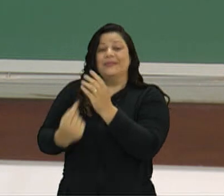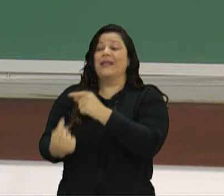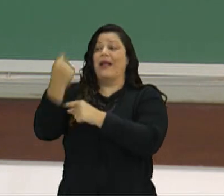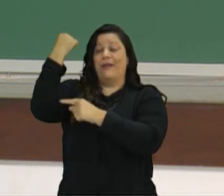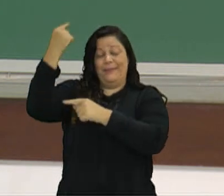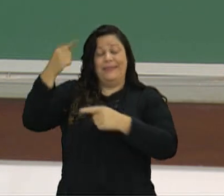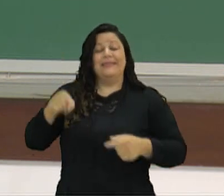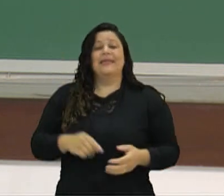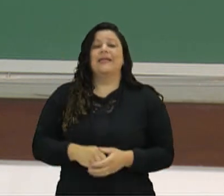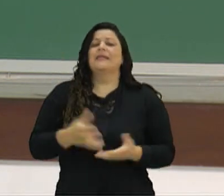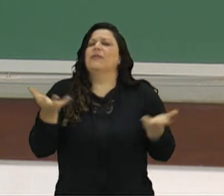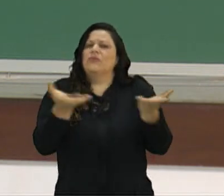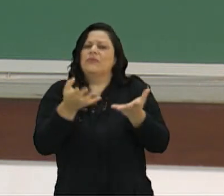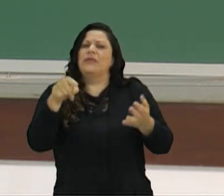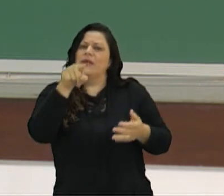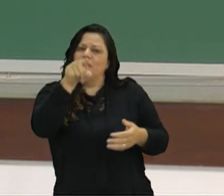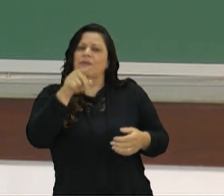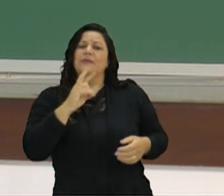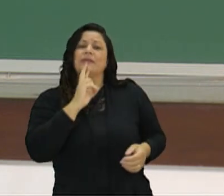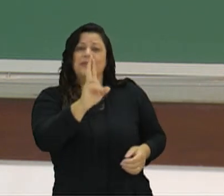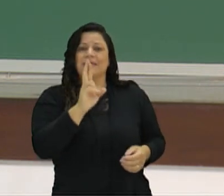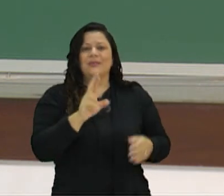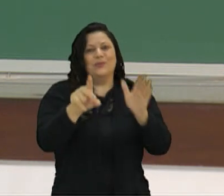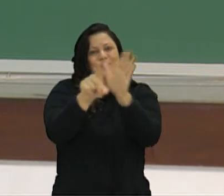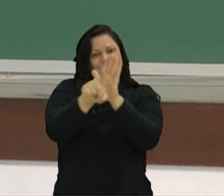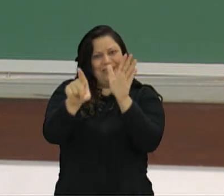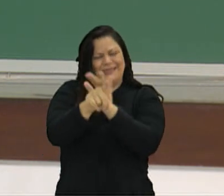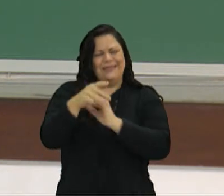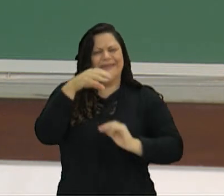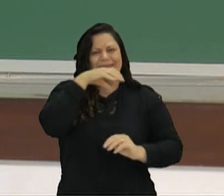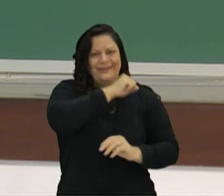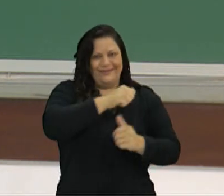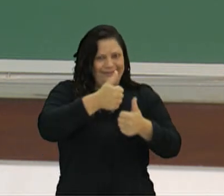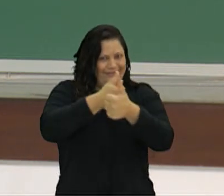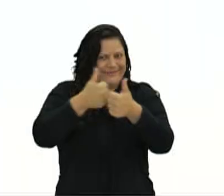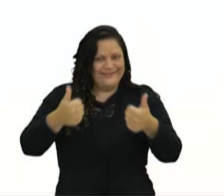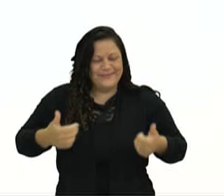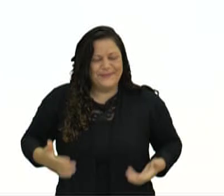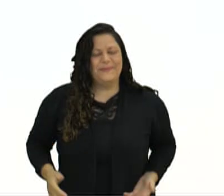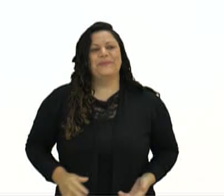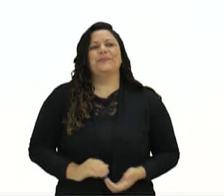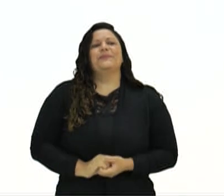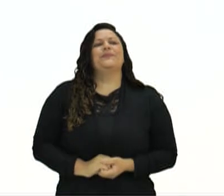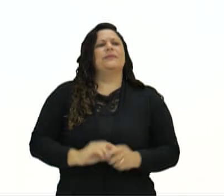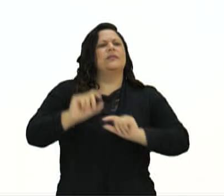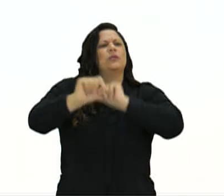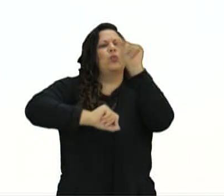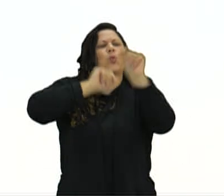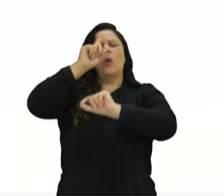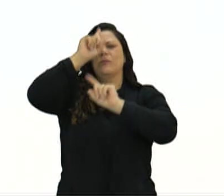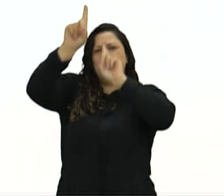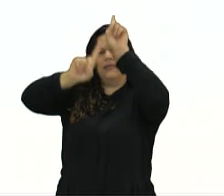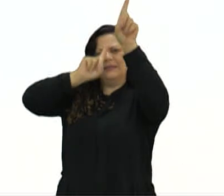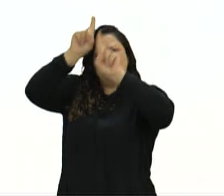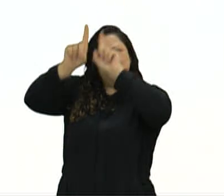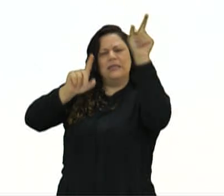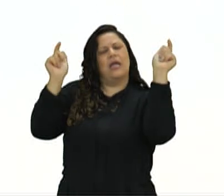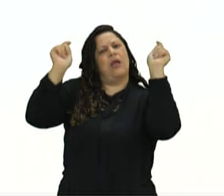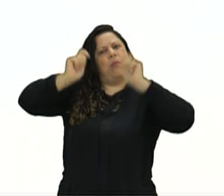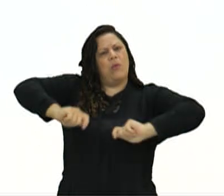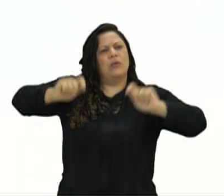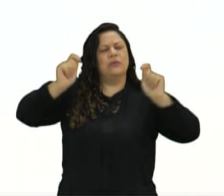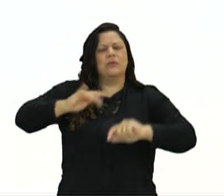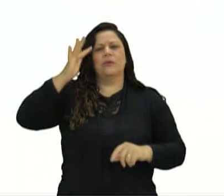eu quero que vocês respondam esse quiz aqui para mim. Rapidinho, tá, pessoal? Qual dessas ideias pode ser atribuída